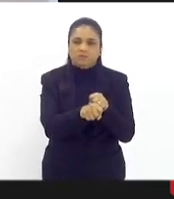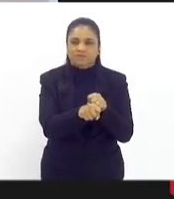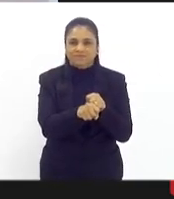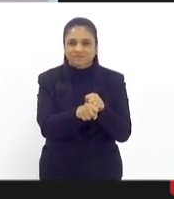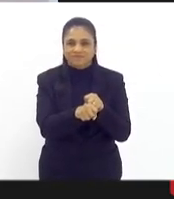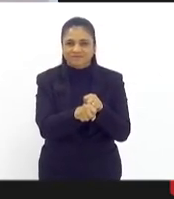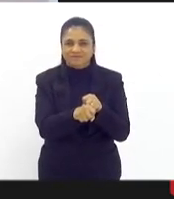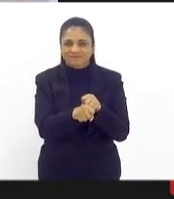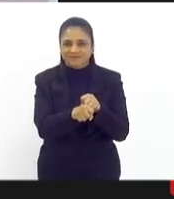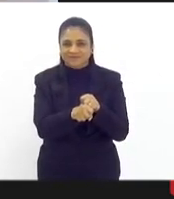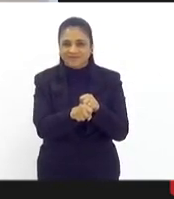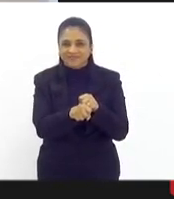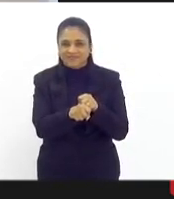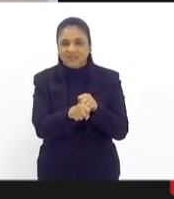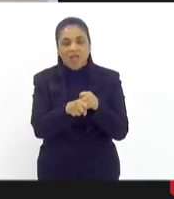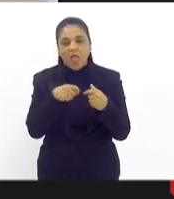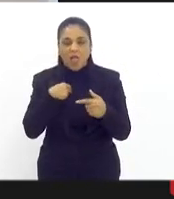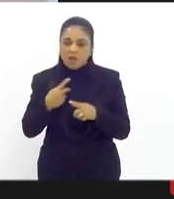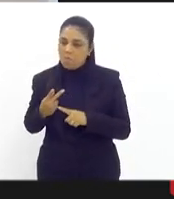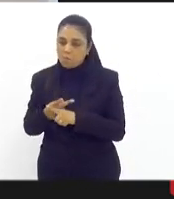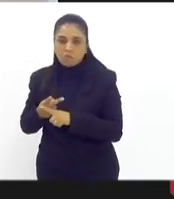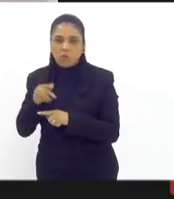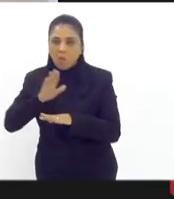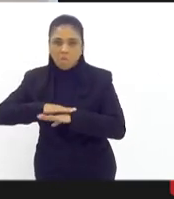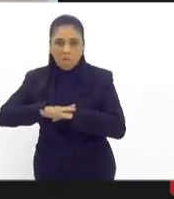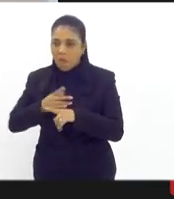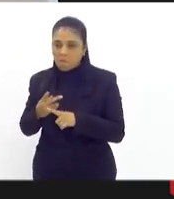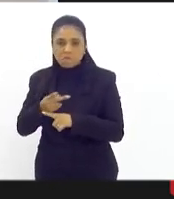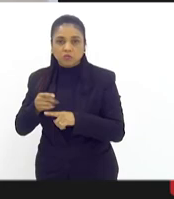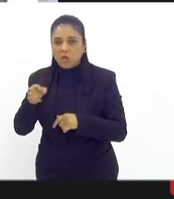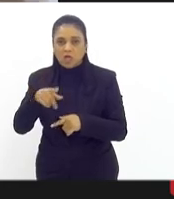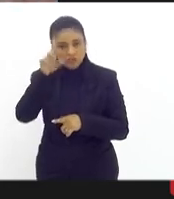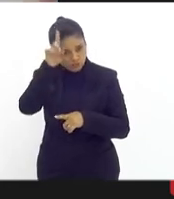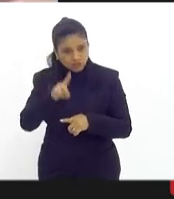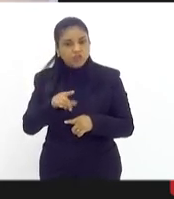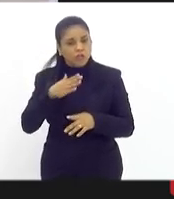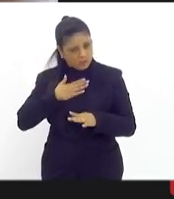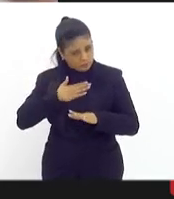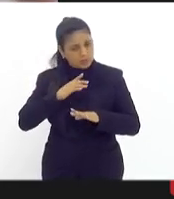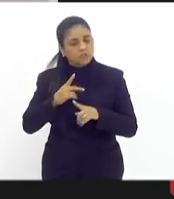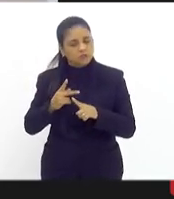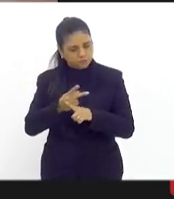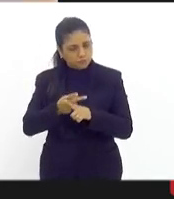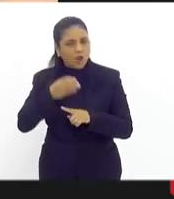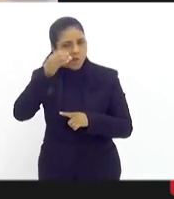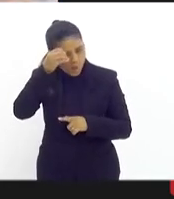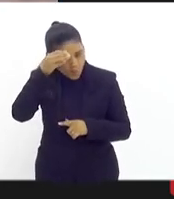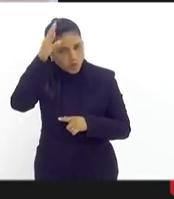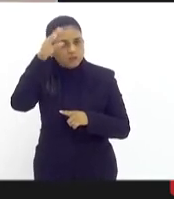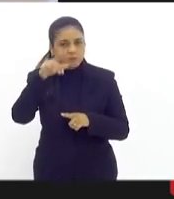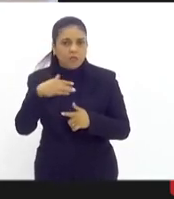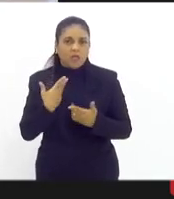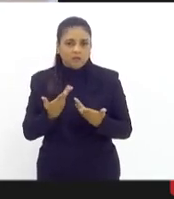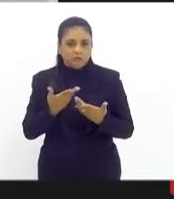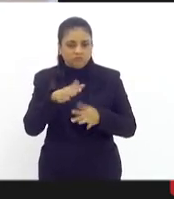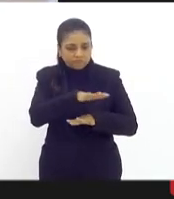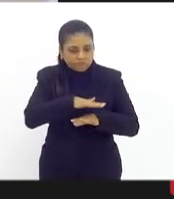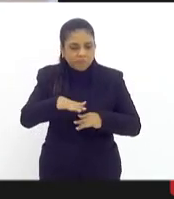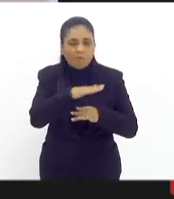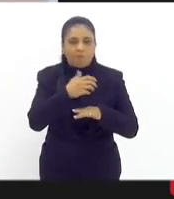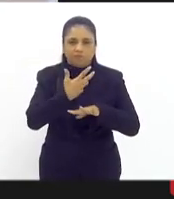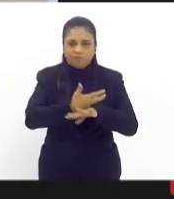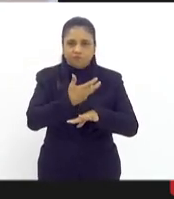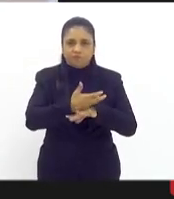se o professor quiser, ele vai buscar. Isso sempre vai ser direito nosso, de buscarmos conhecimentos, entendimentos das áreas que nós